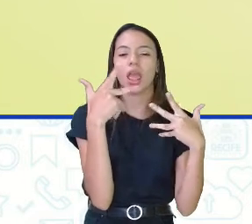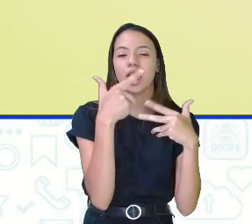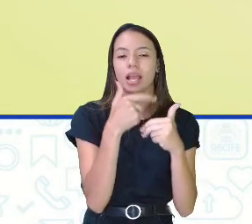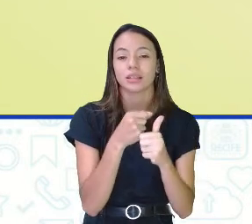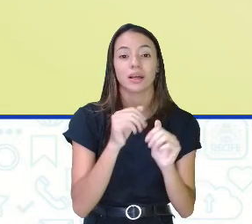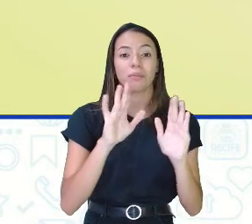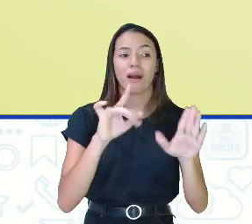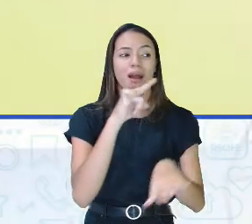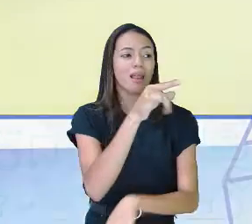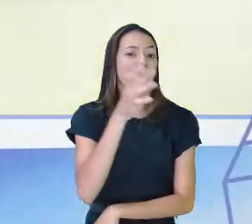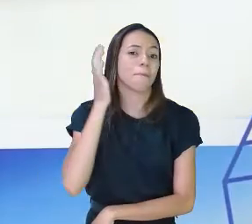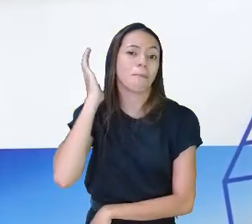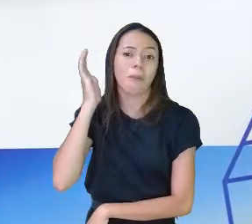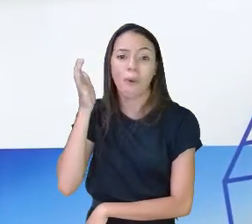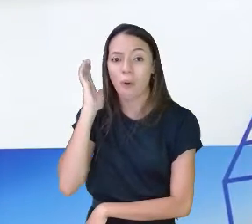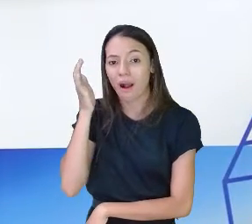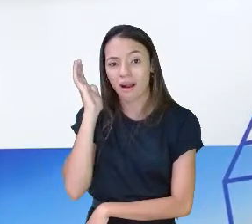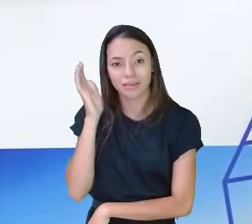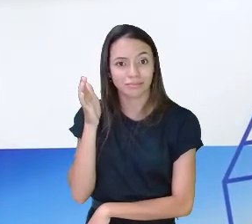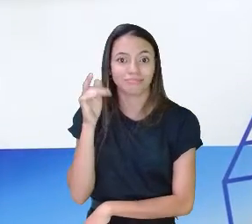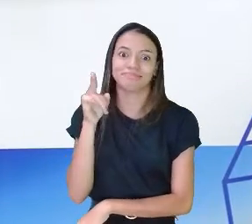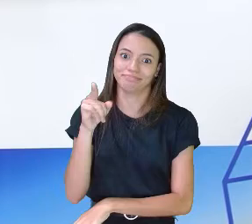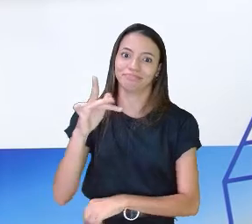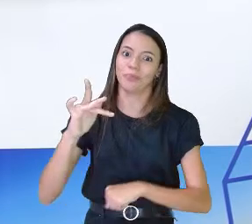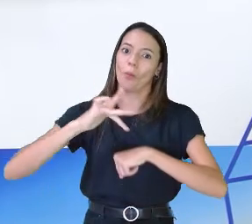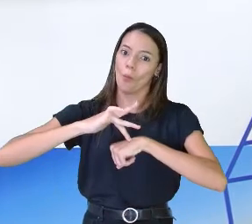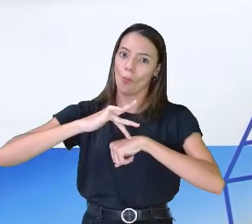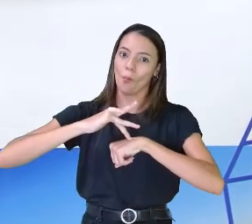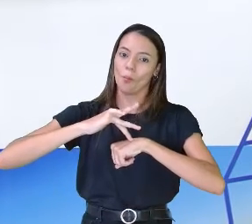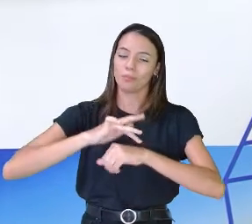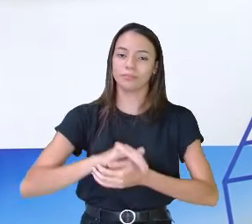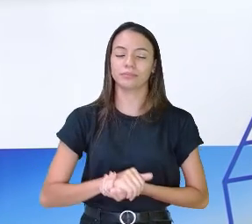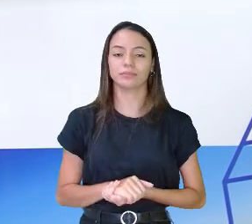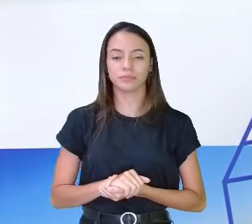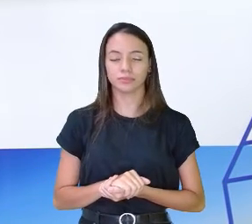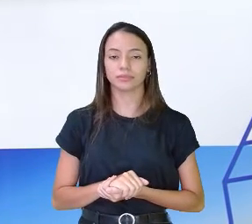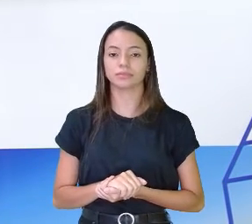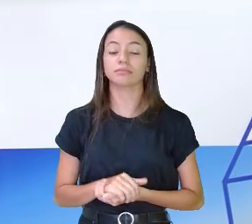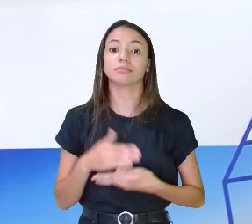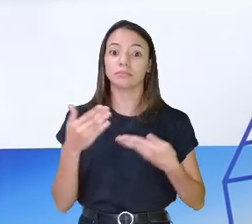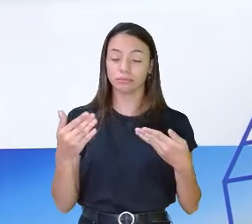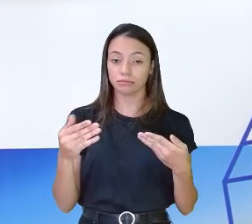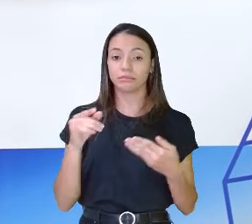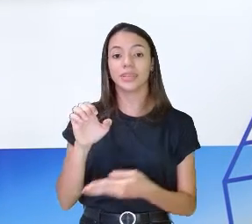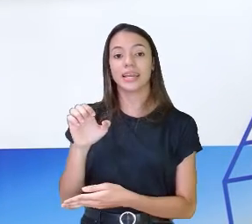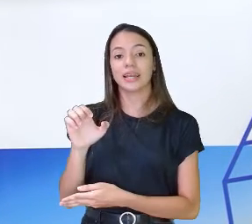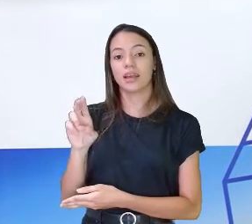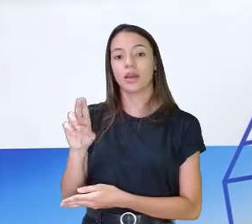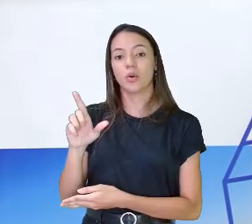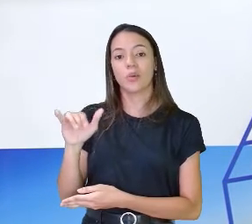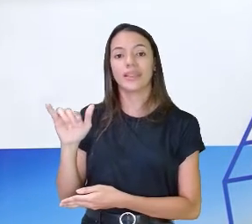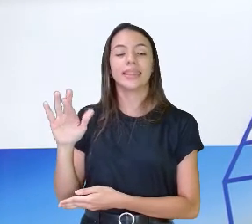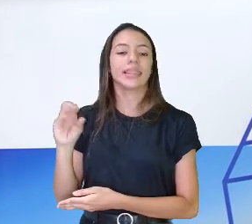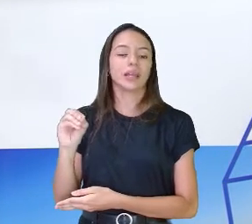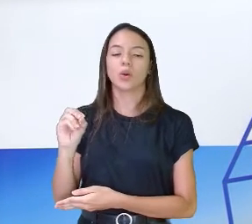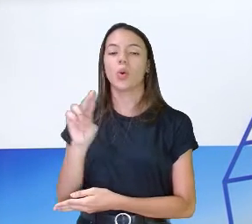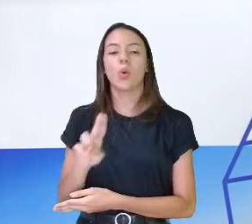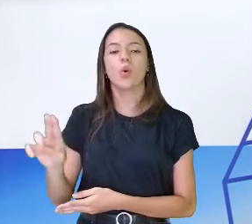porta. E aqui está a ironia, né? Ó. O eu lírico utiliza a linguagem